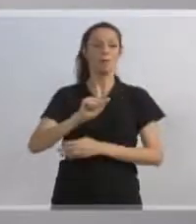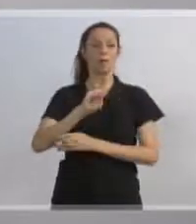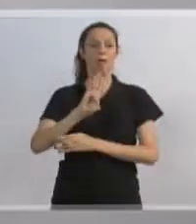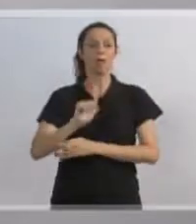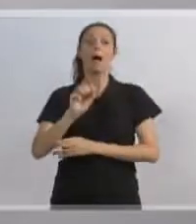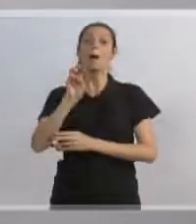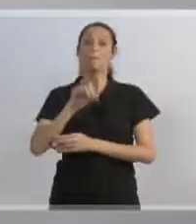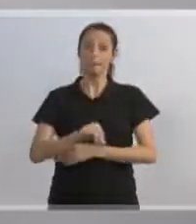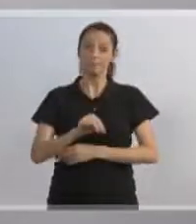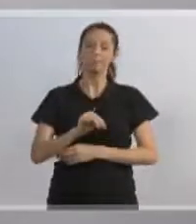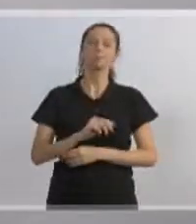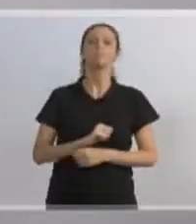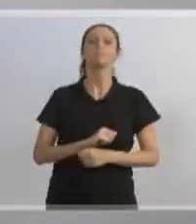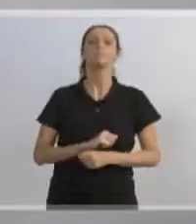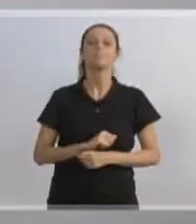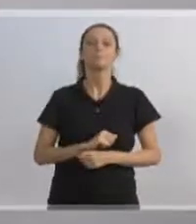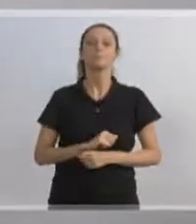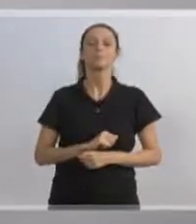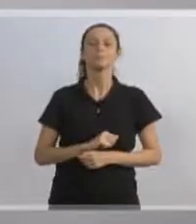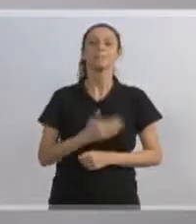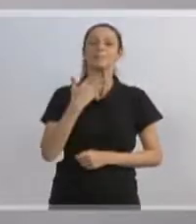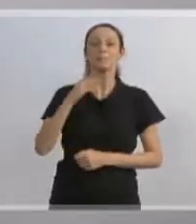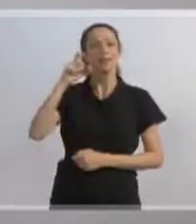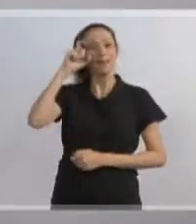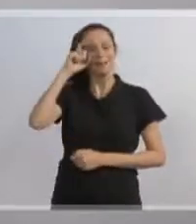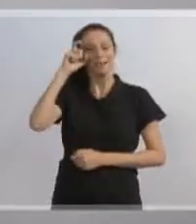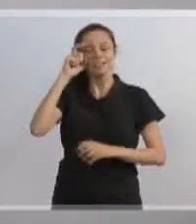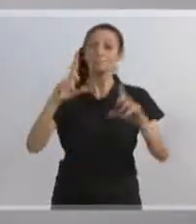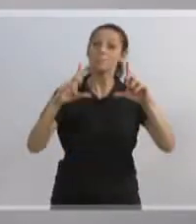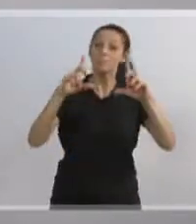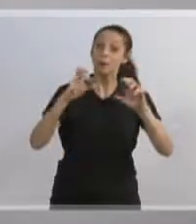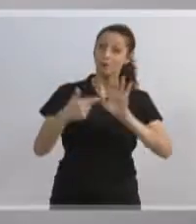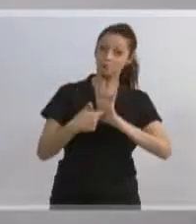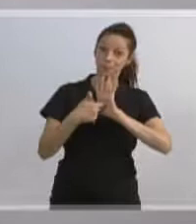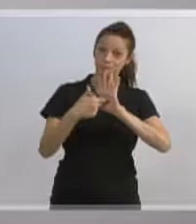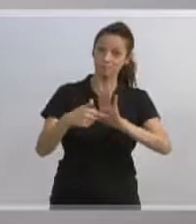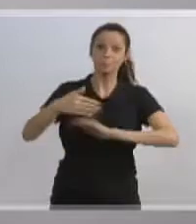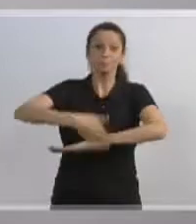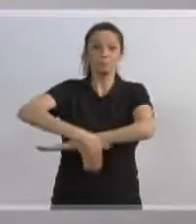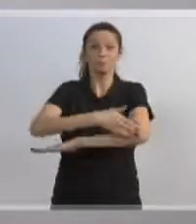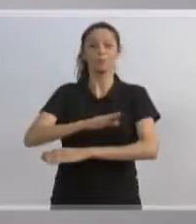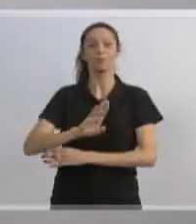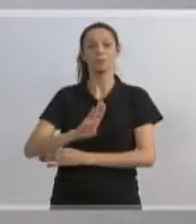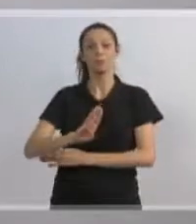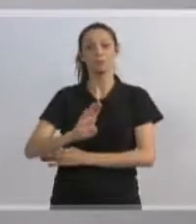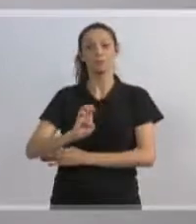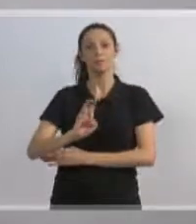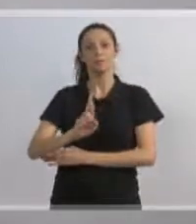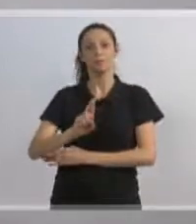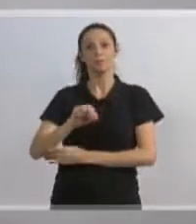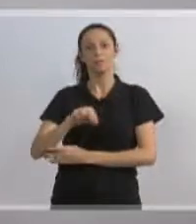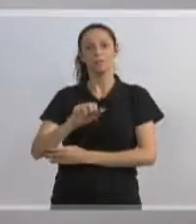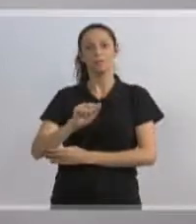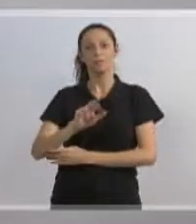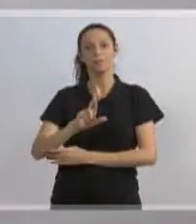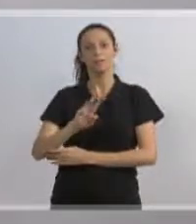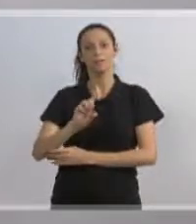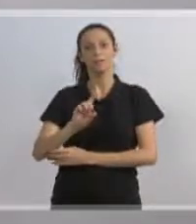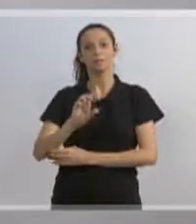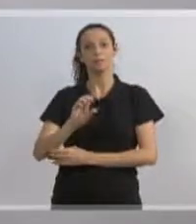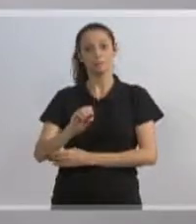também gostaria que o Ari soltasse fotos ali da rua Bernardo Scheidmantel, que a